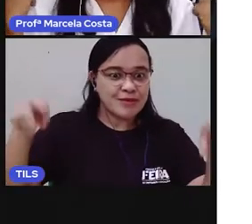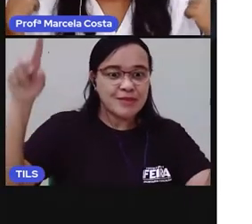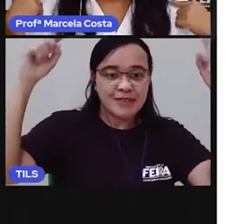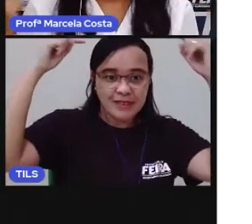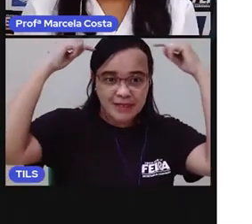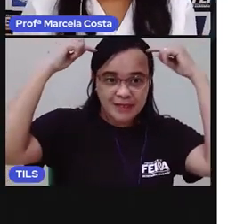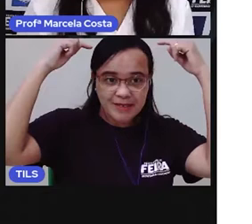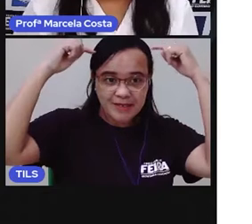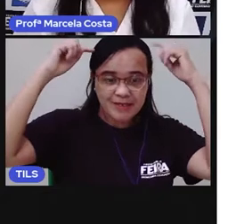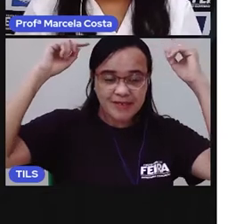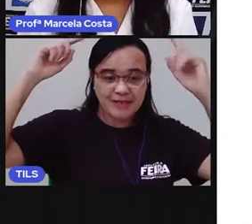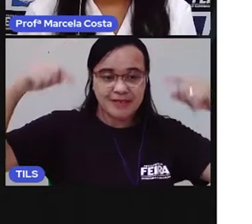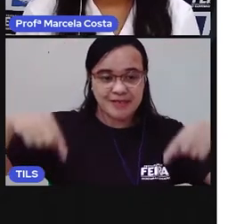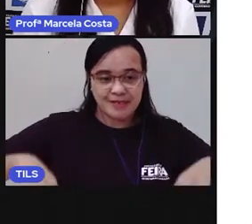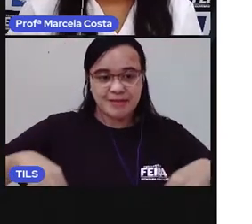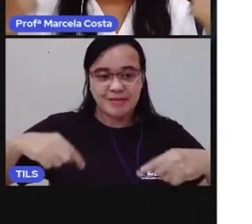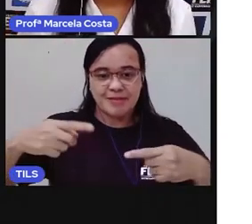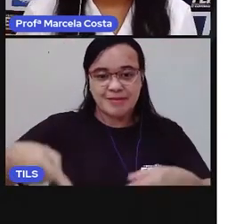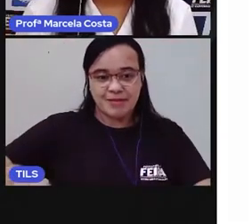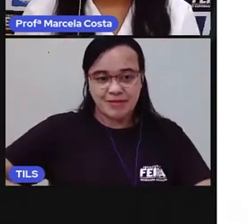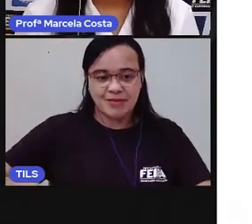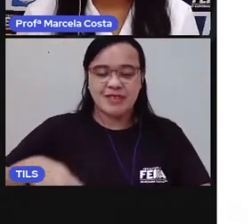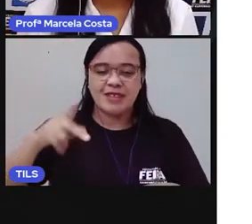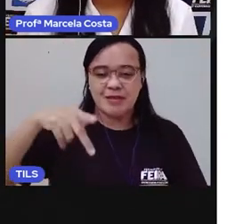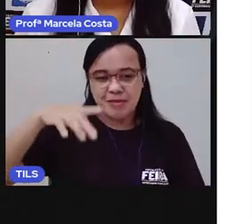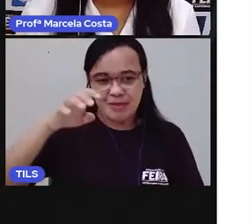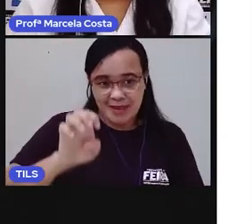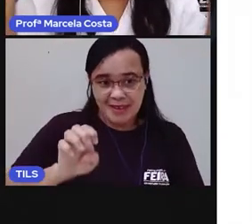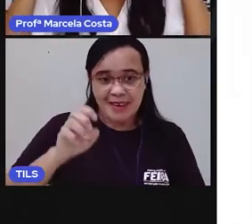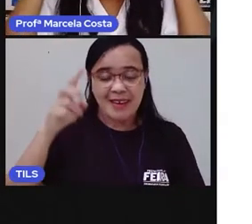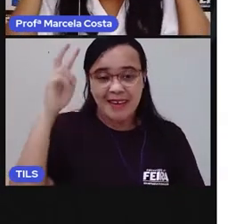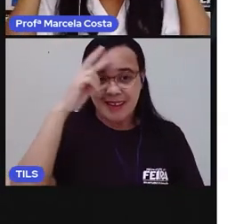Cabeça, ombro, joelho e pé,